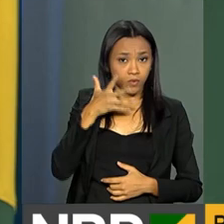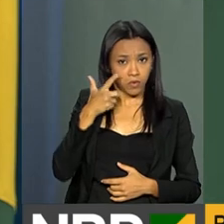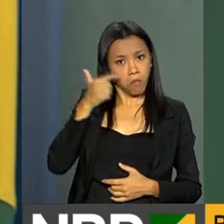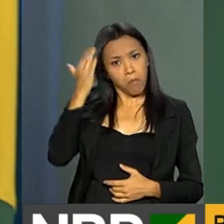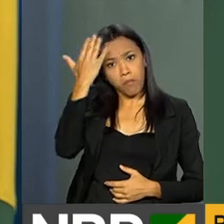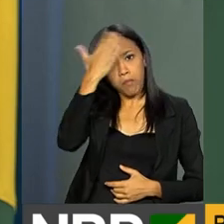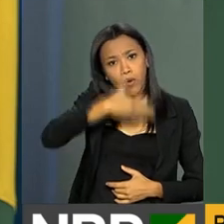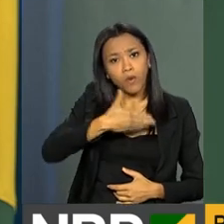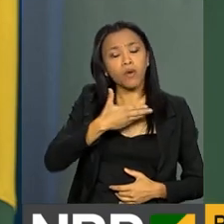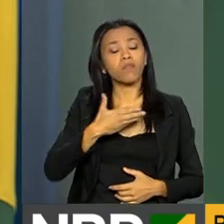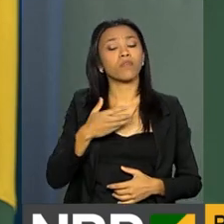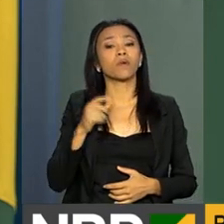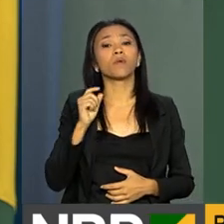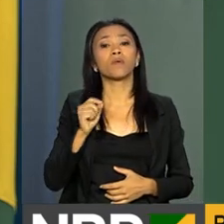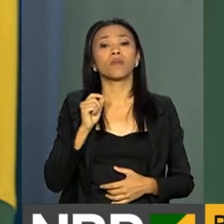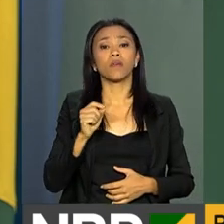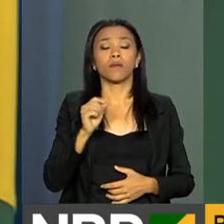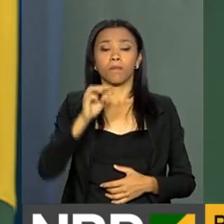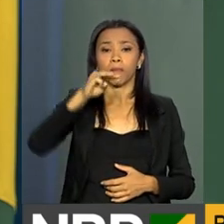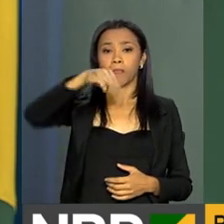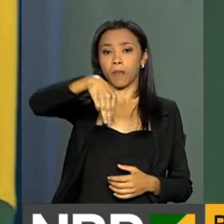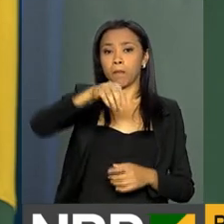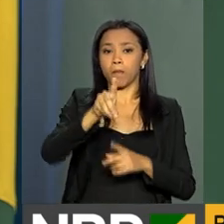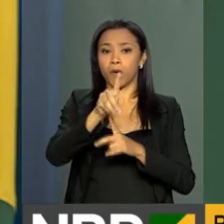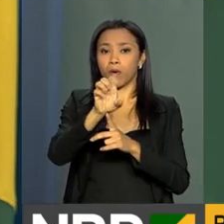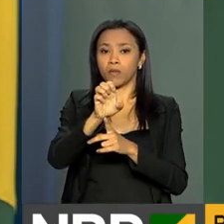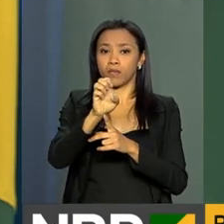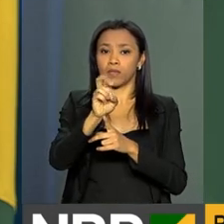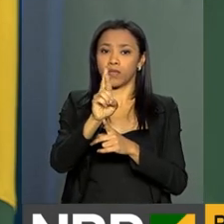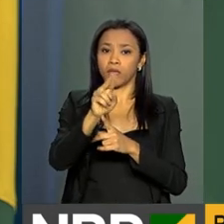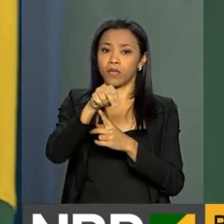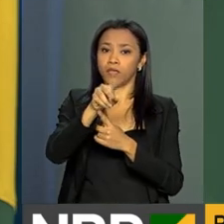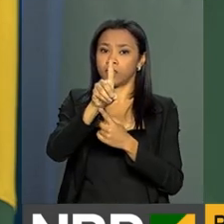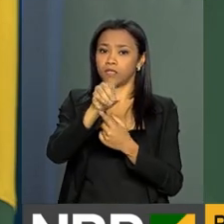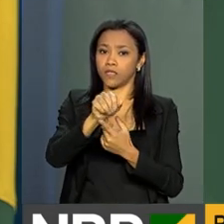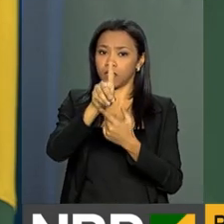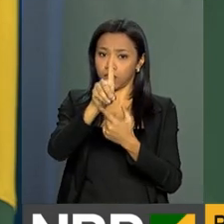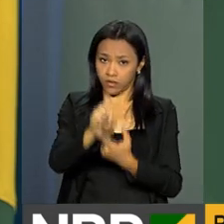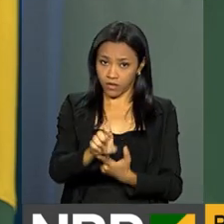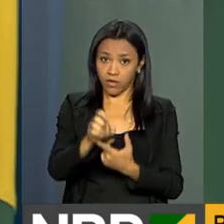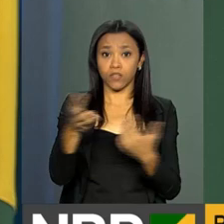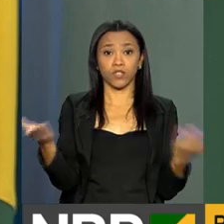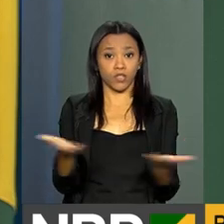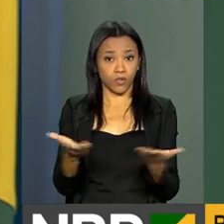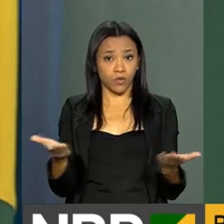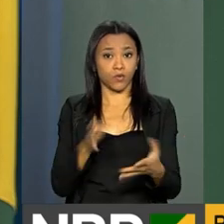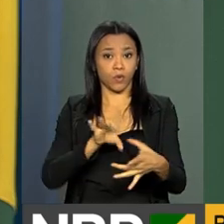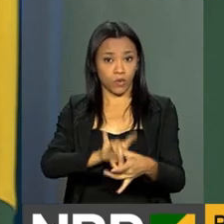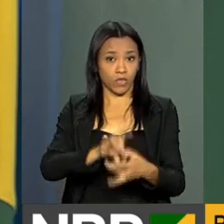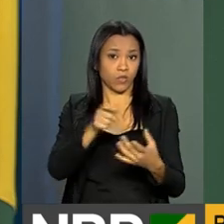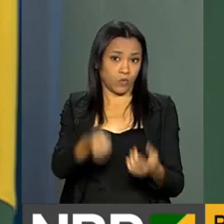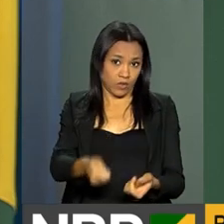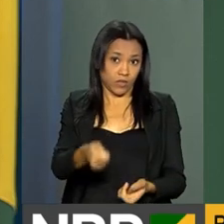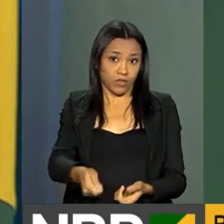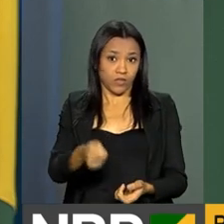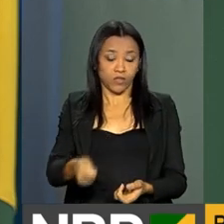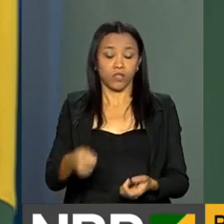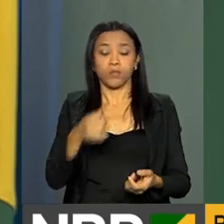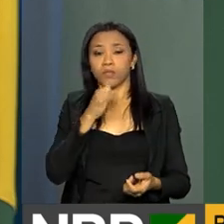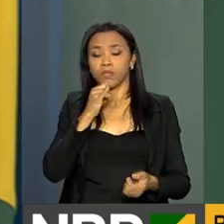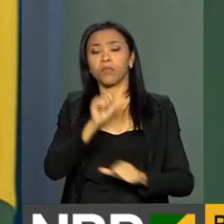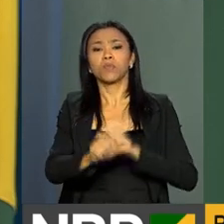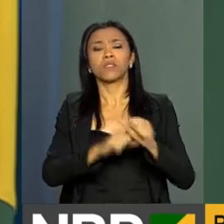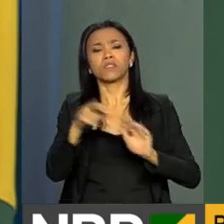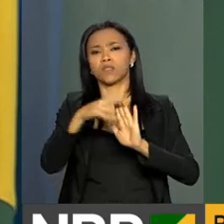a modernidade que o momento e o instante exigem. A própria modernização